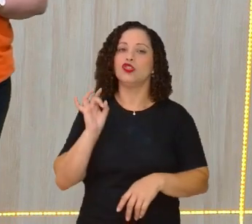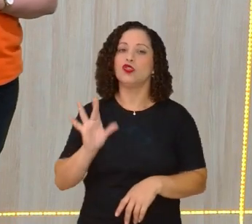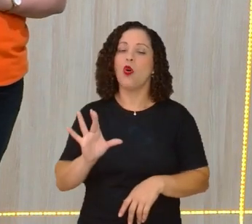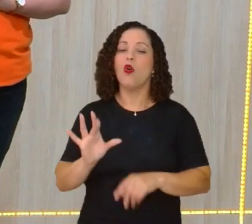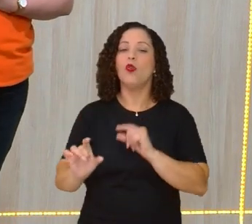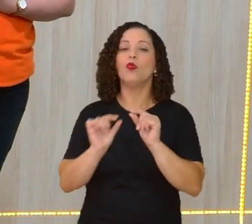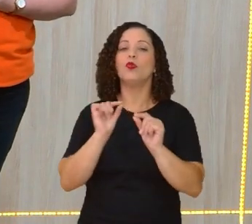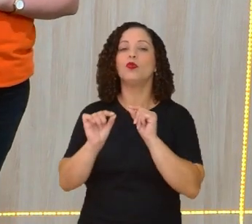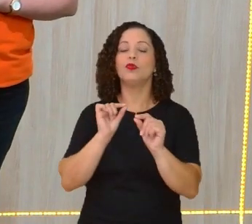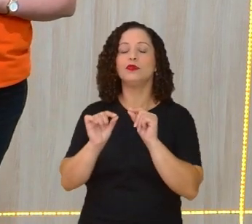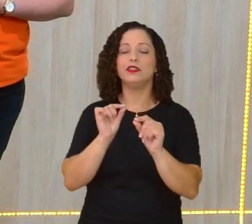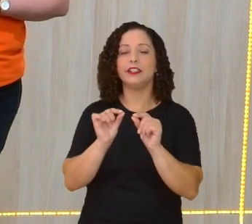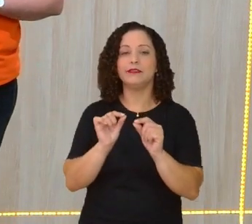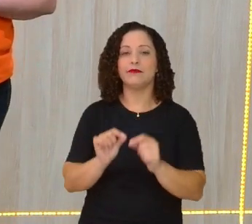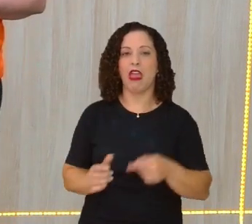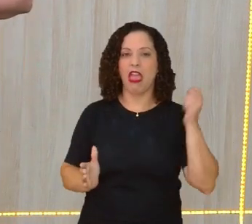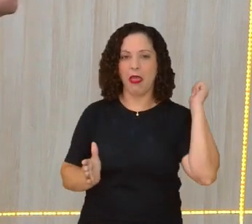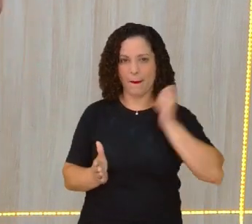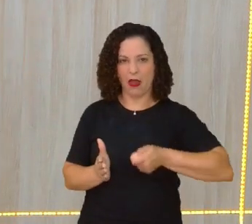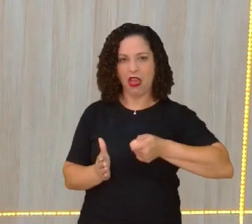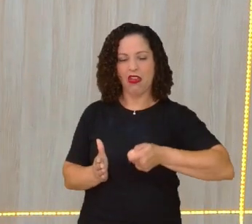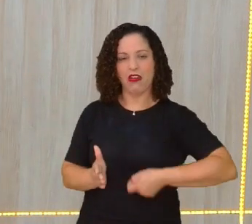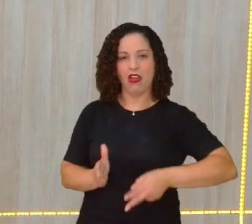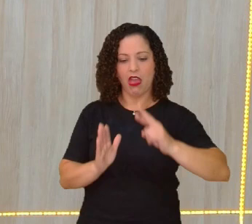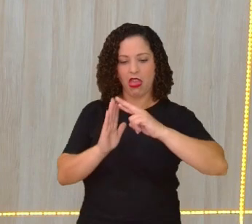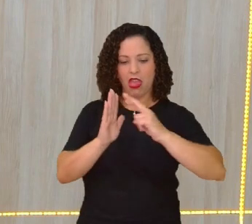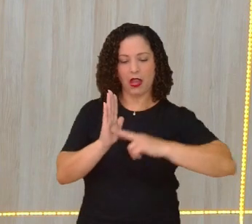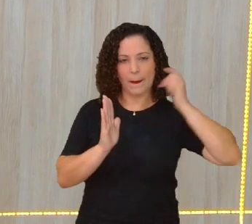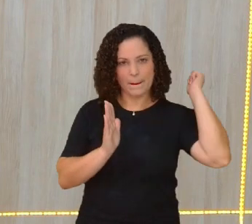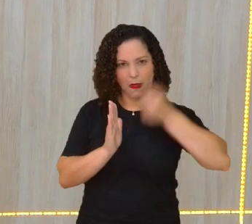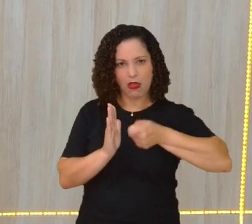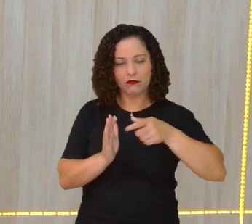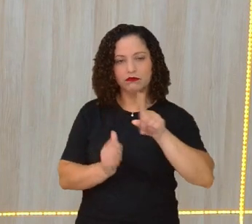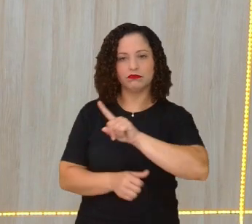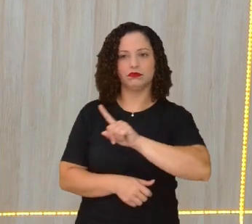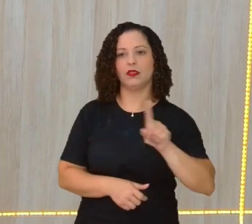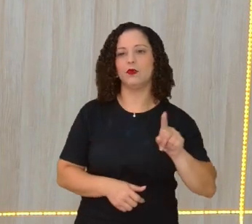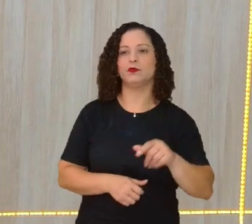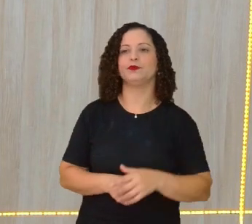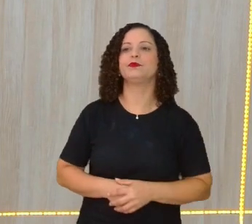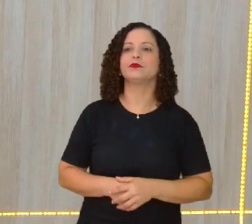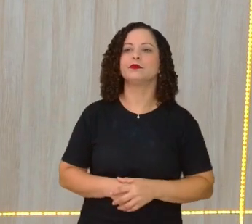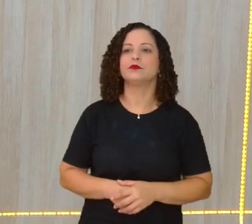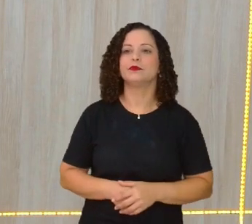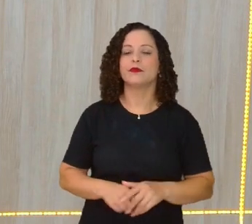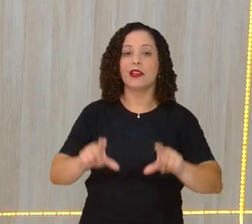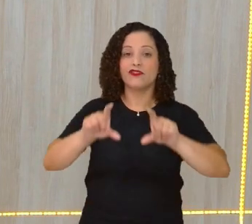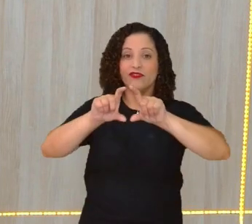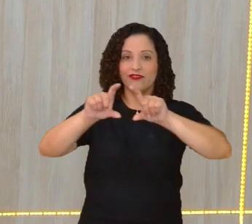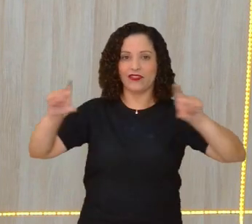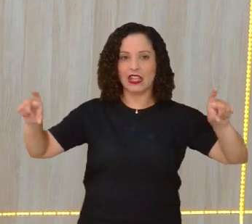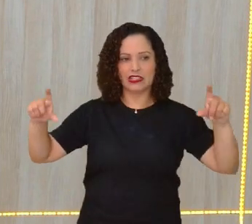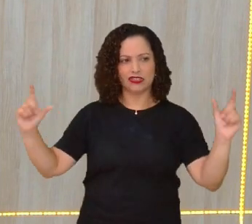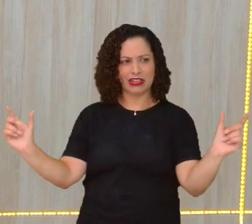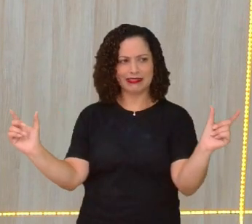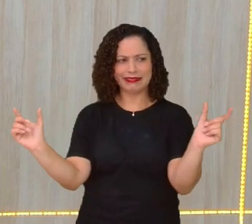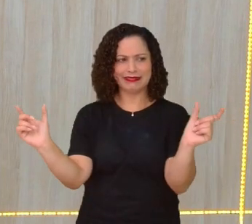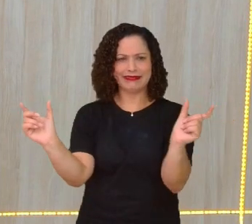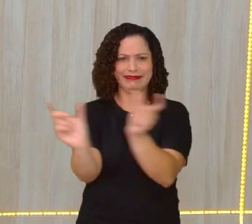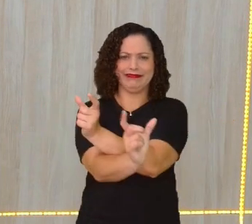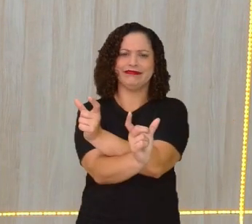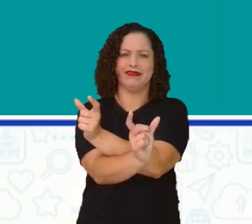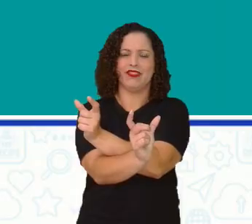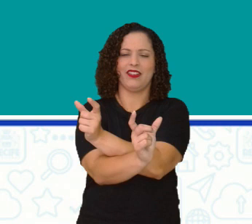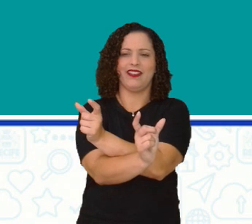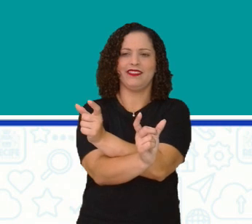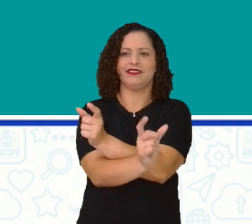efeito de sentido não é uma regra, tá bom? Então, as orações deslocadas dentro de outra oração, não